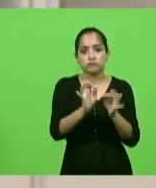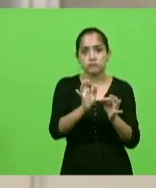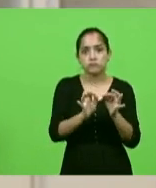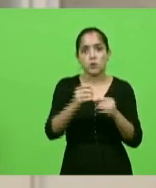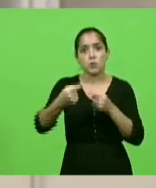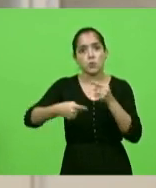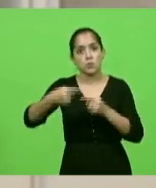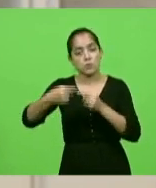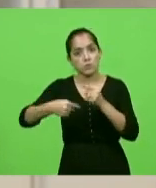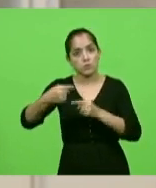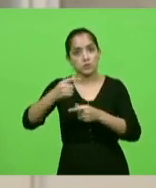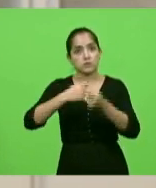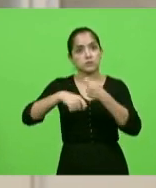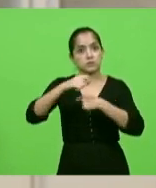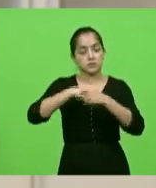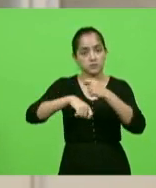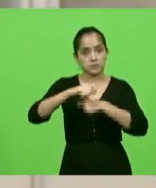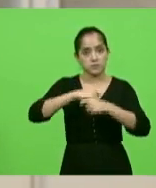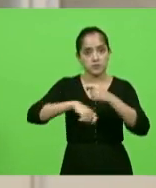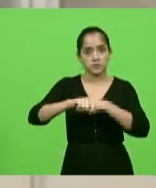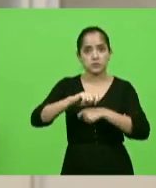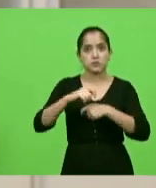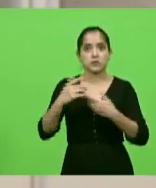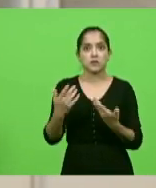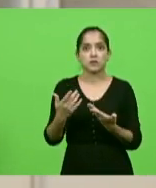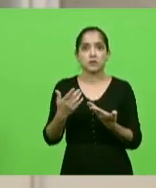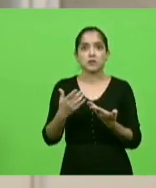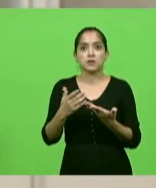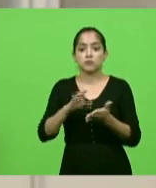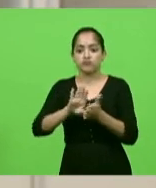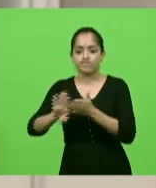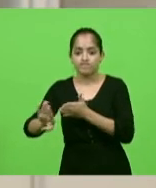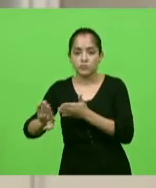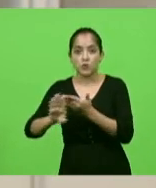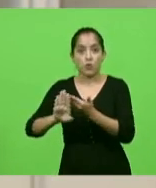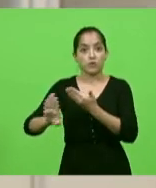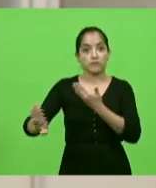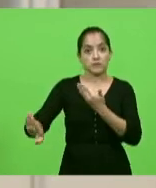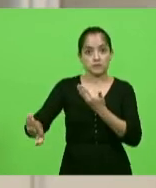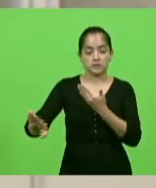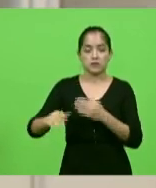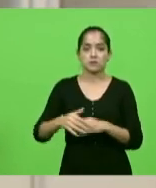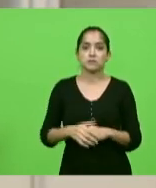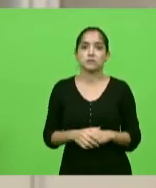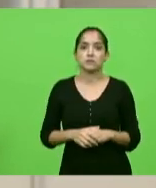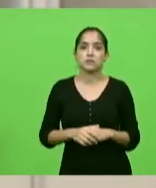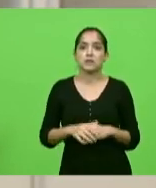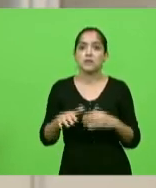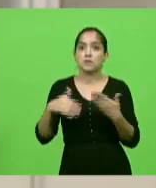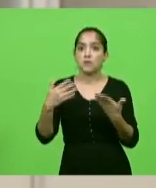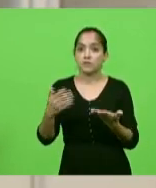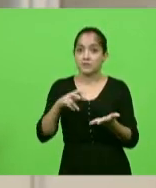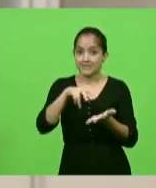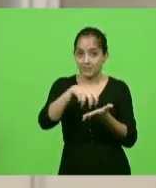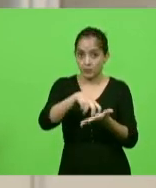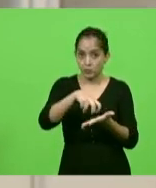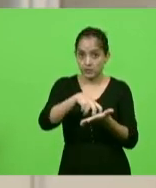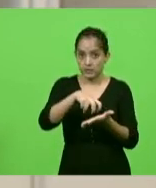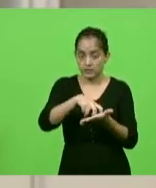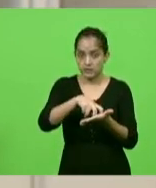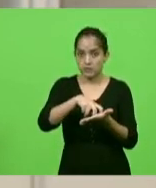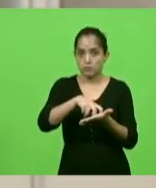sanções políticos político-administrativa de retirada do mandato Popular conferido e uma vez que a punição